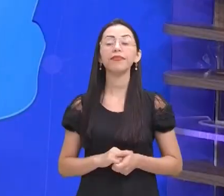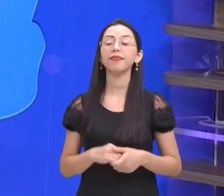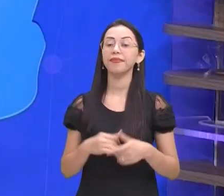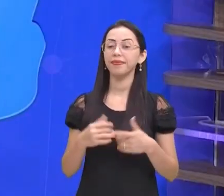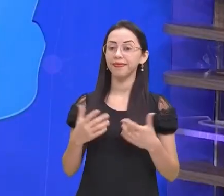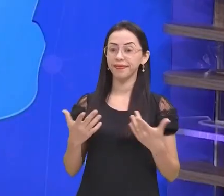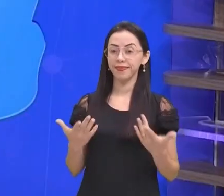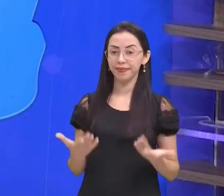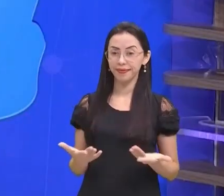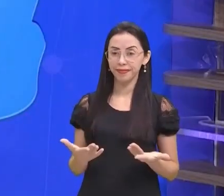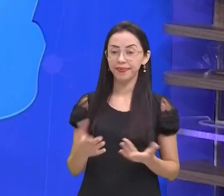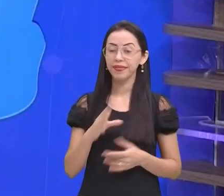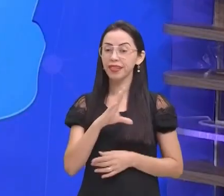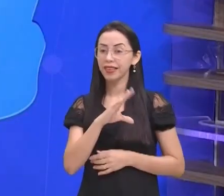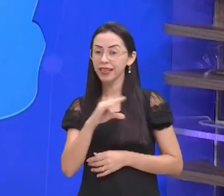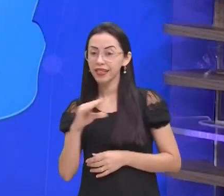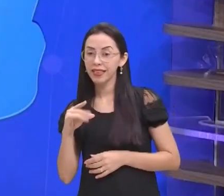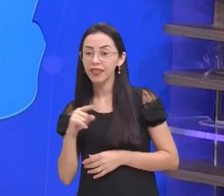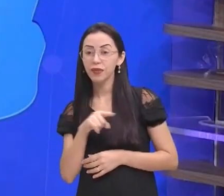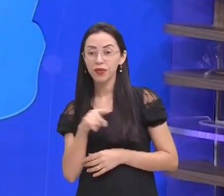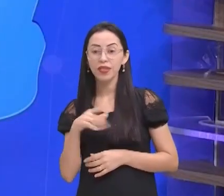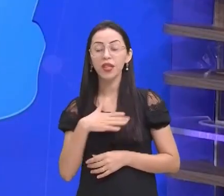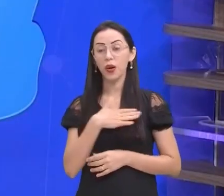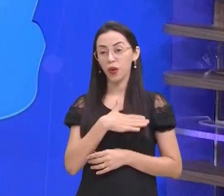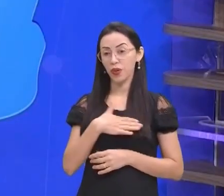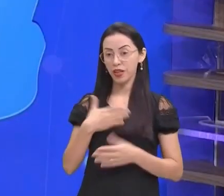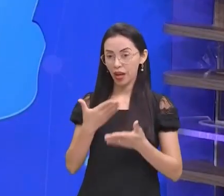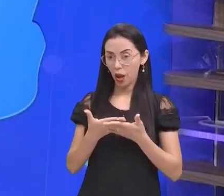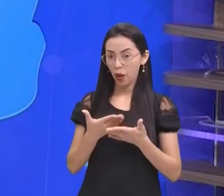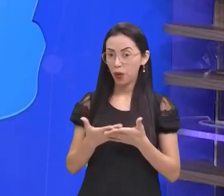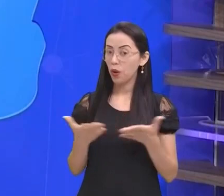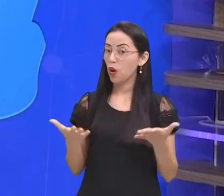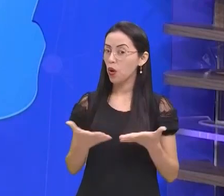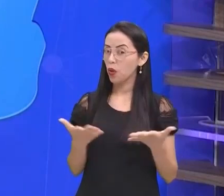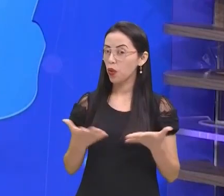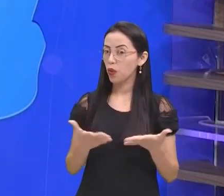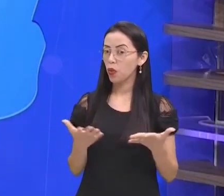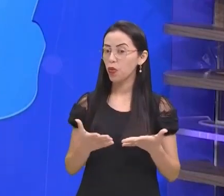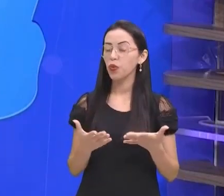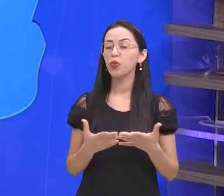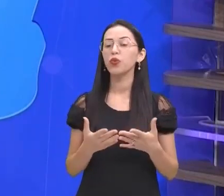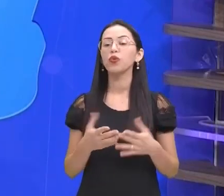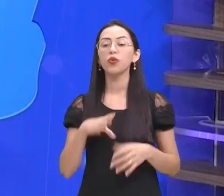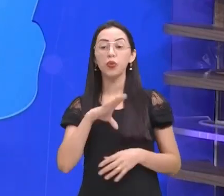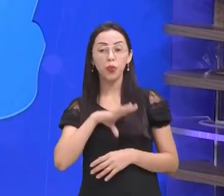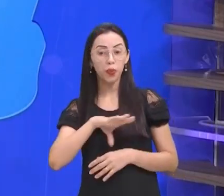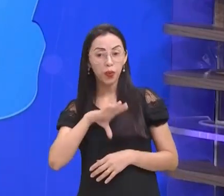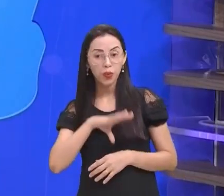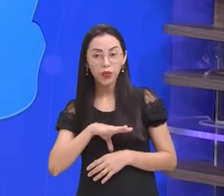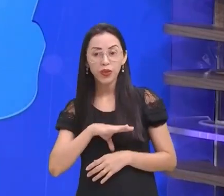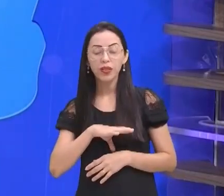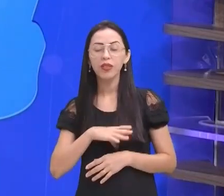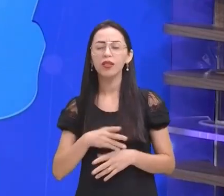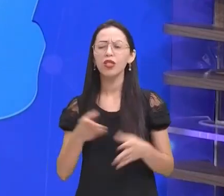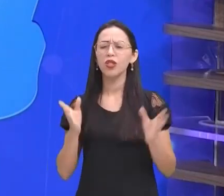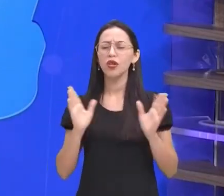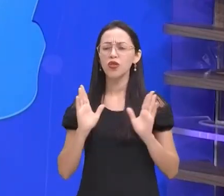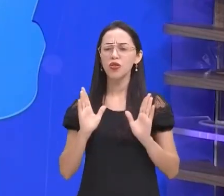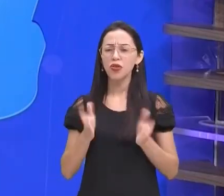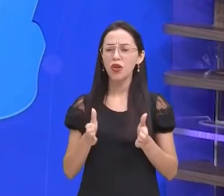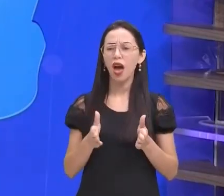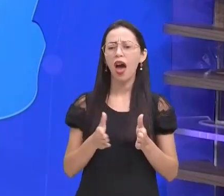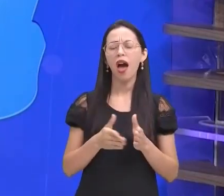Crianças, vocês gostaram da nossa aula de hoje? A nossa aula de língua portuguesa que nós desvendamos,